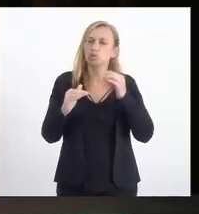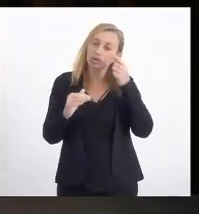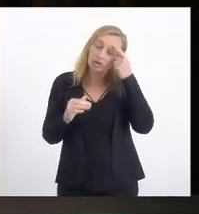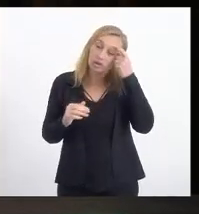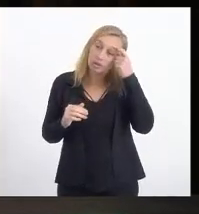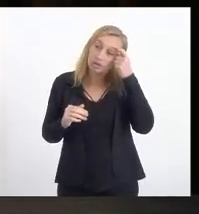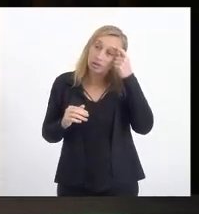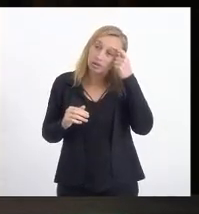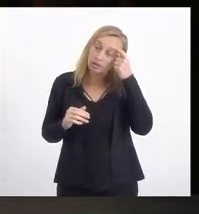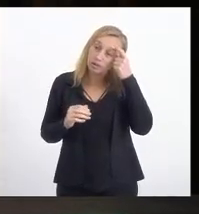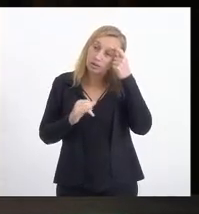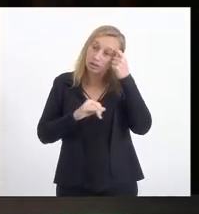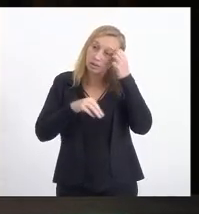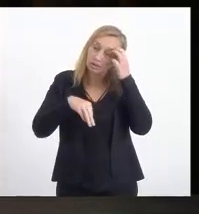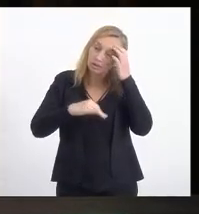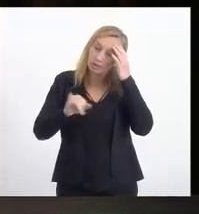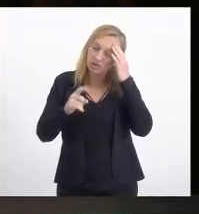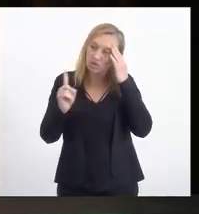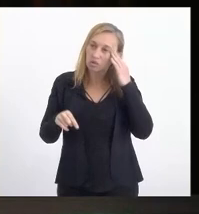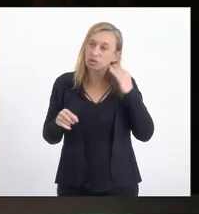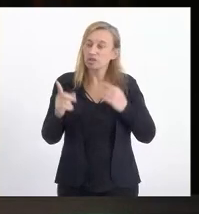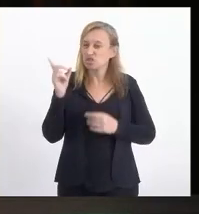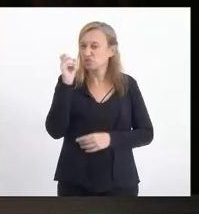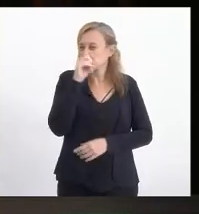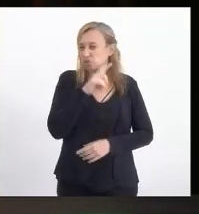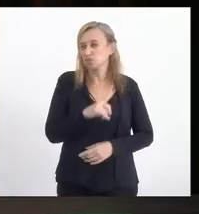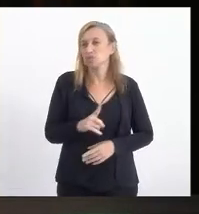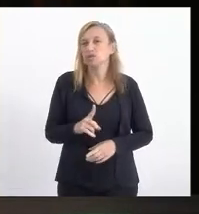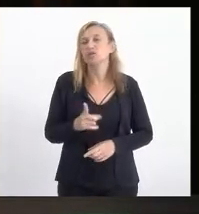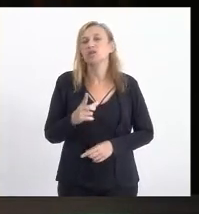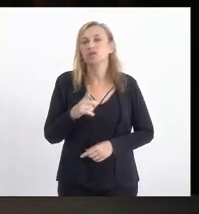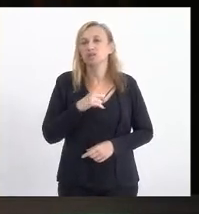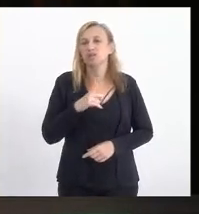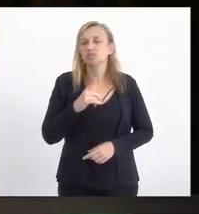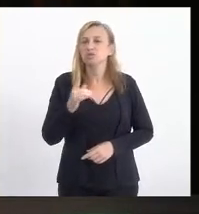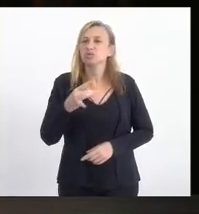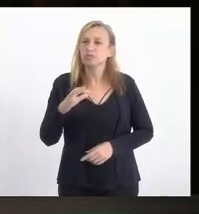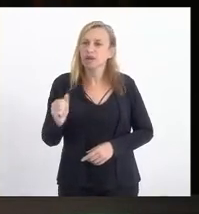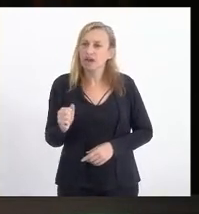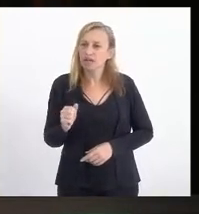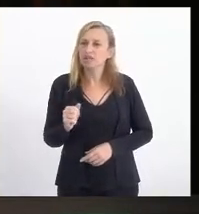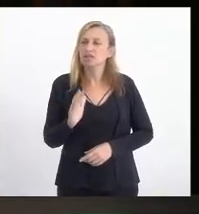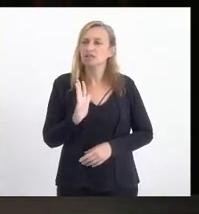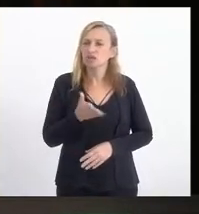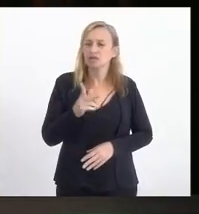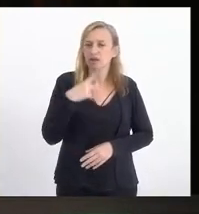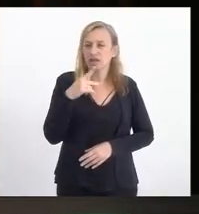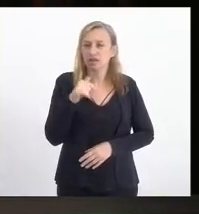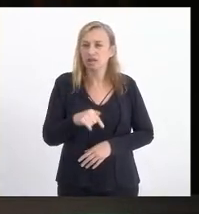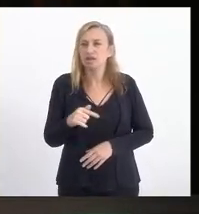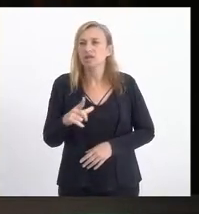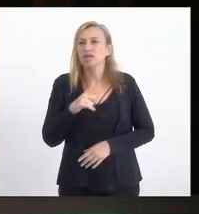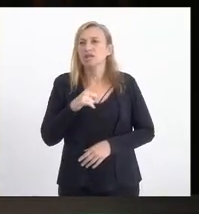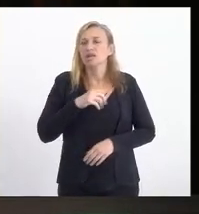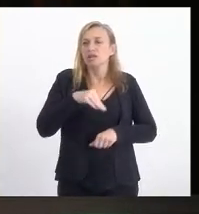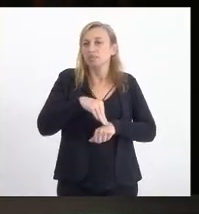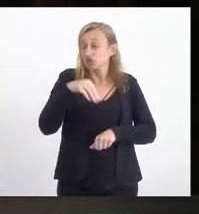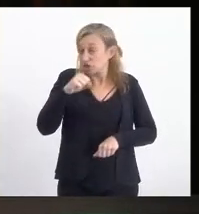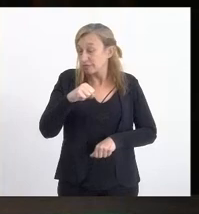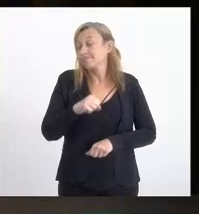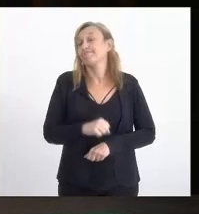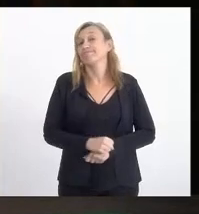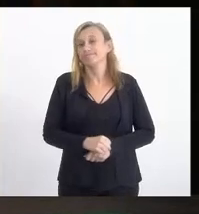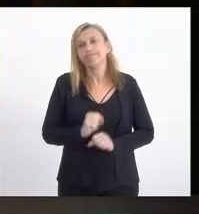tiver enganado Se ele chegar mais jovens são raros E aí nós temos praças conforme o defende aqui que tem mestrado